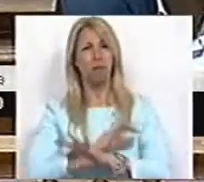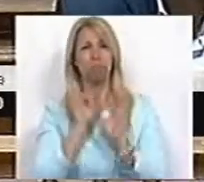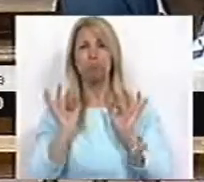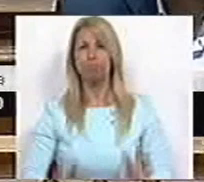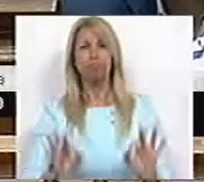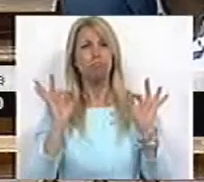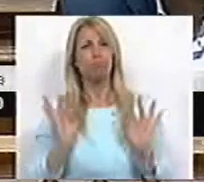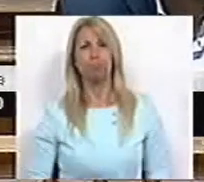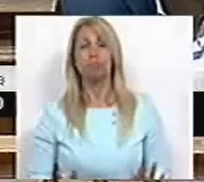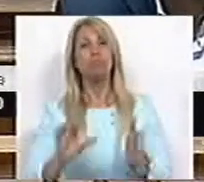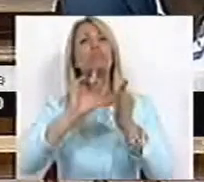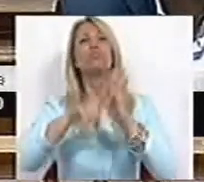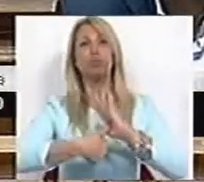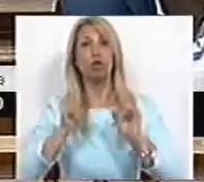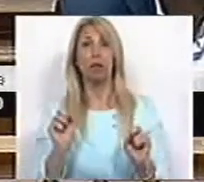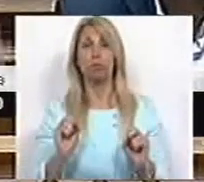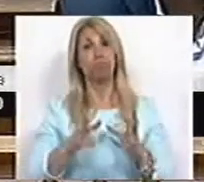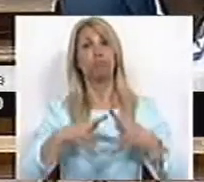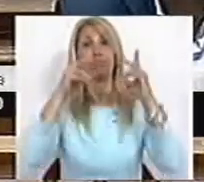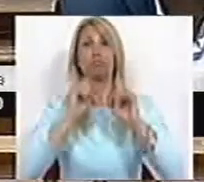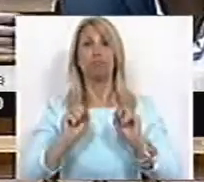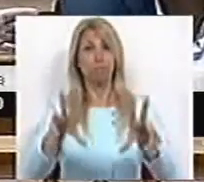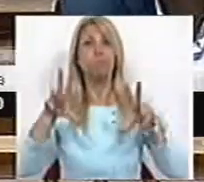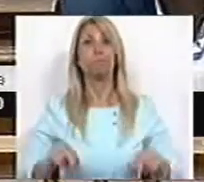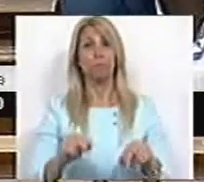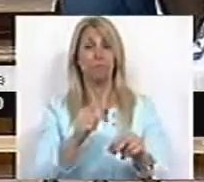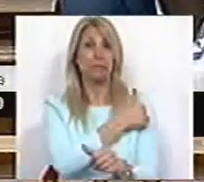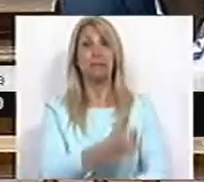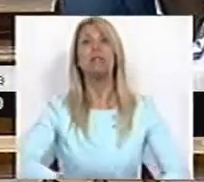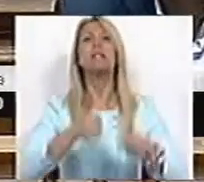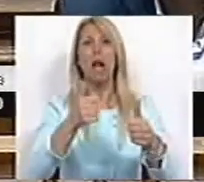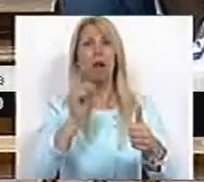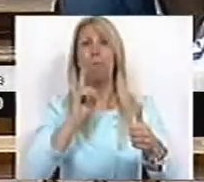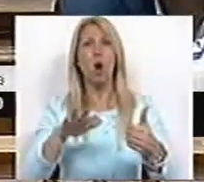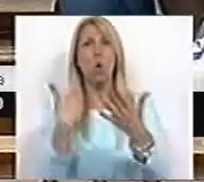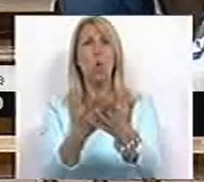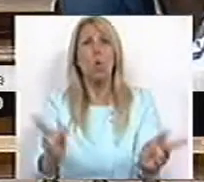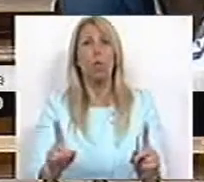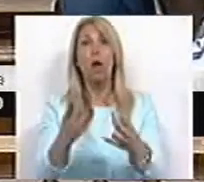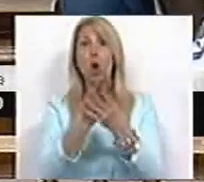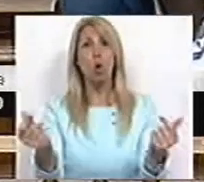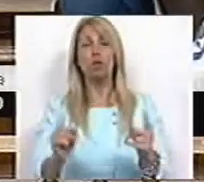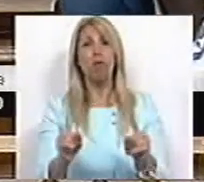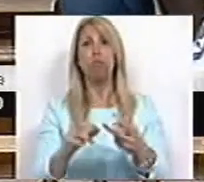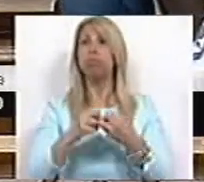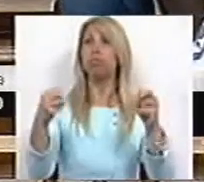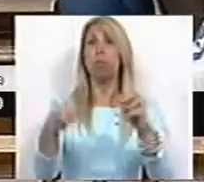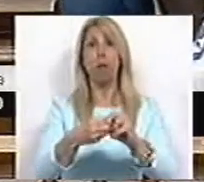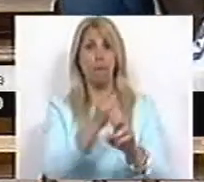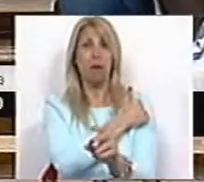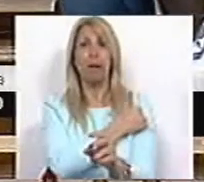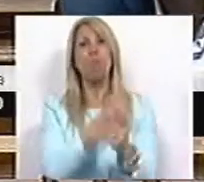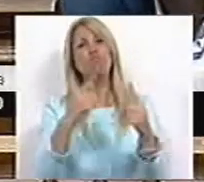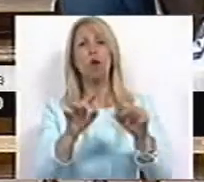é um projeto de reabilitação urbana que não reabilita, que não resolve o problema de direito à habitação, que é apenas um balcão de